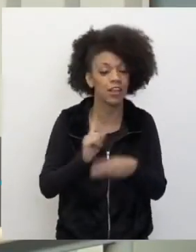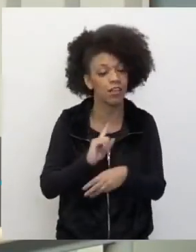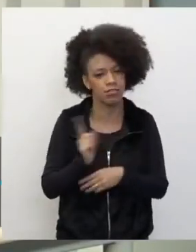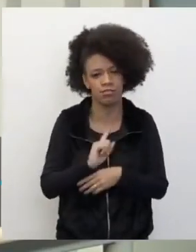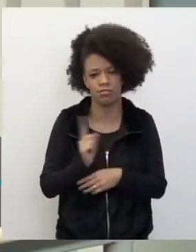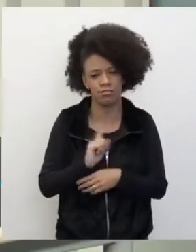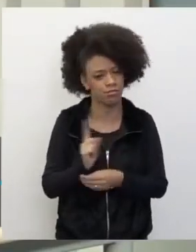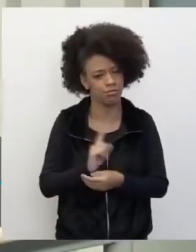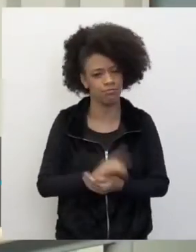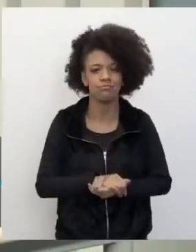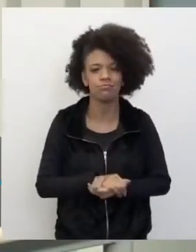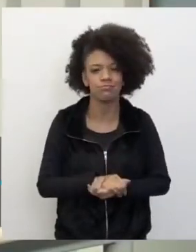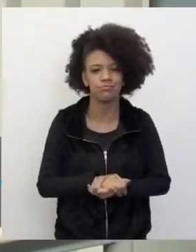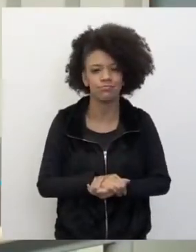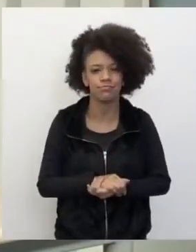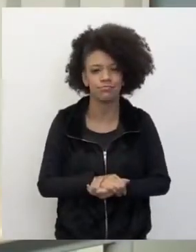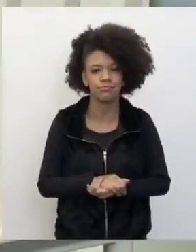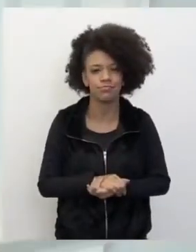vale.